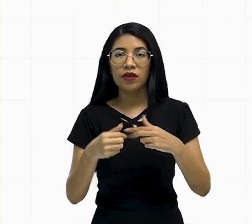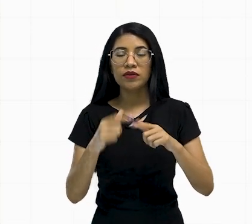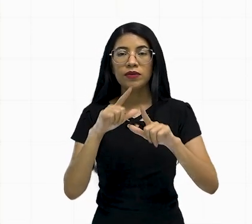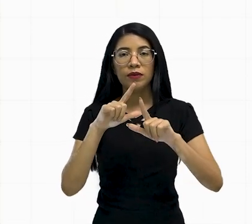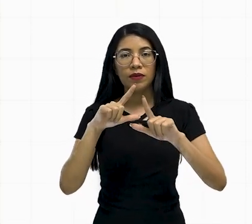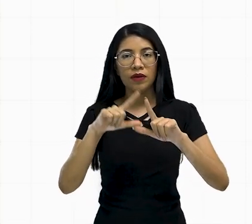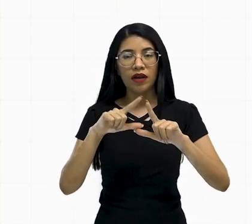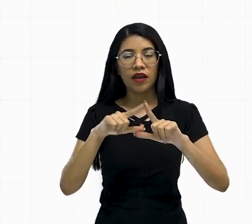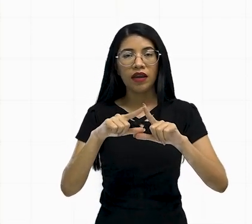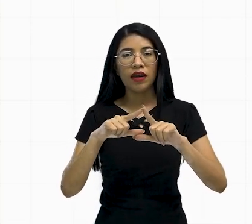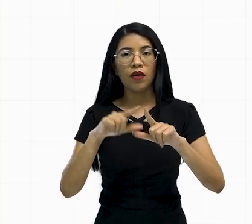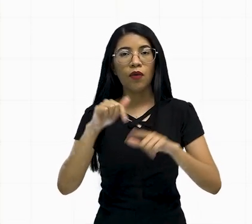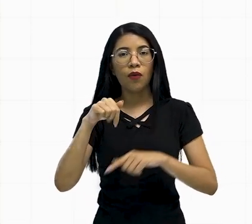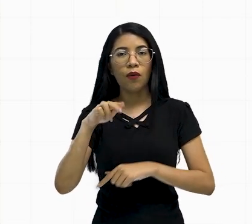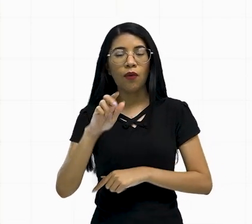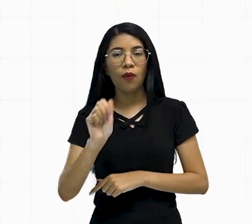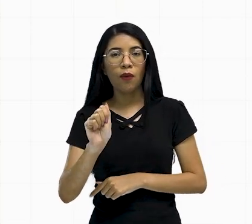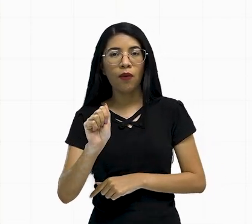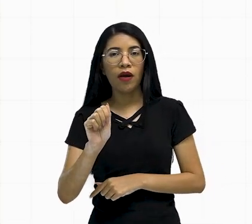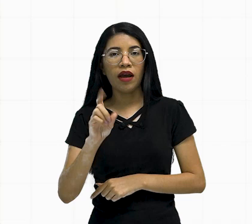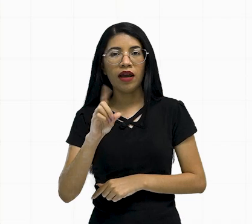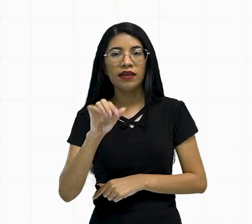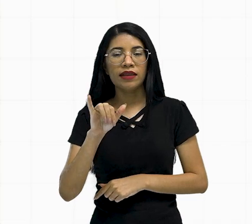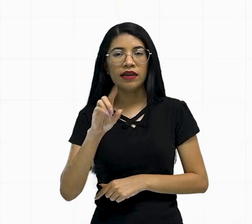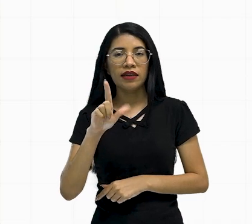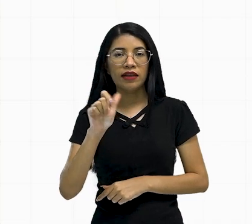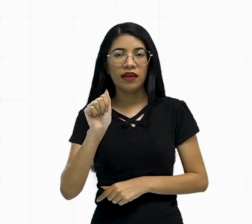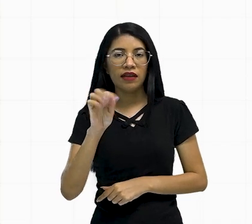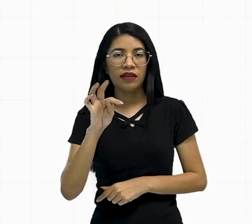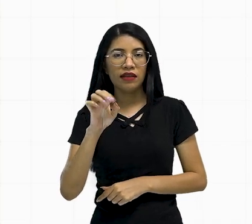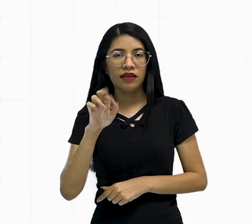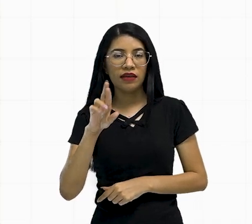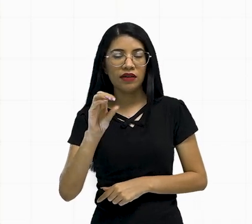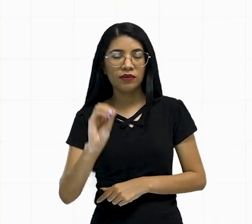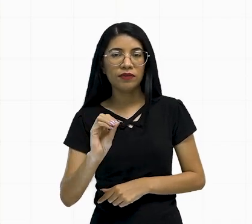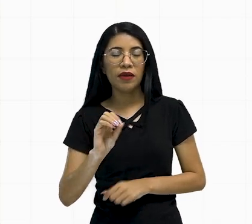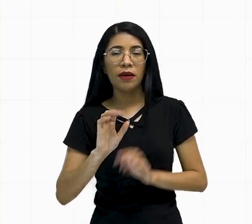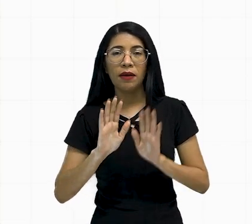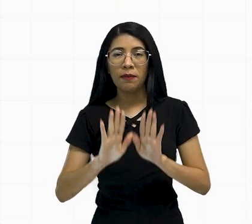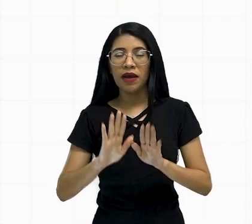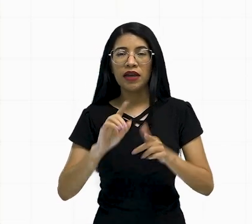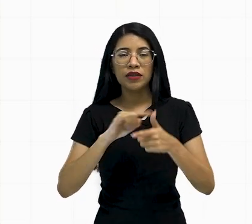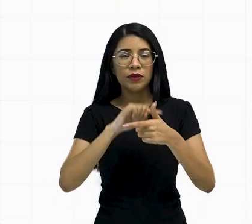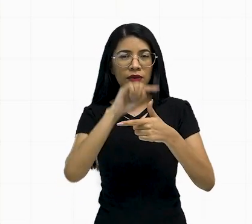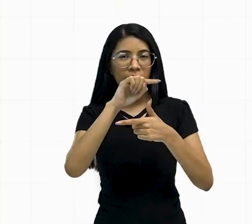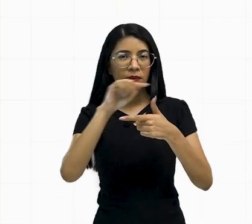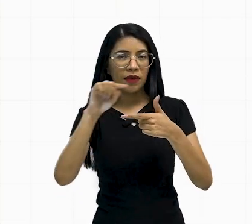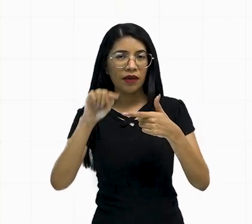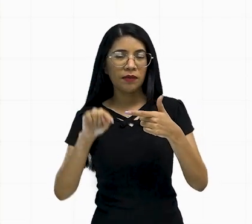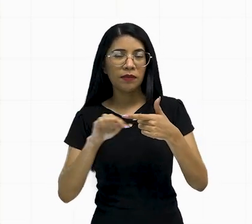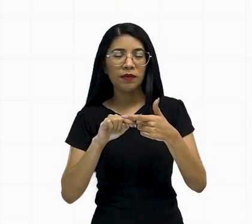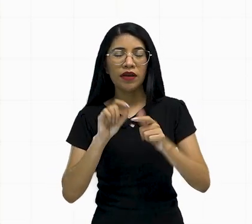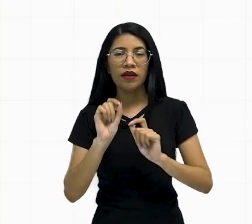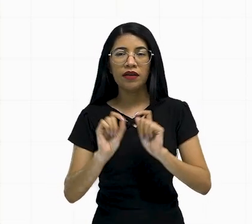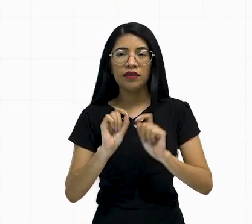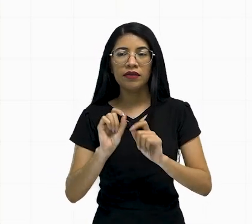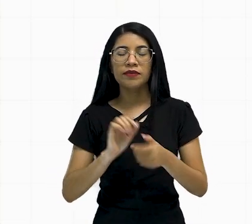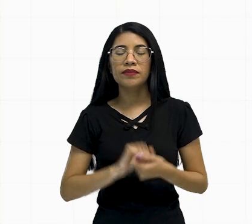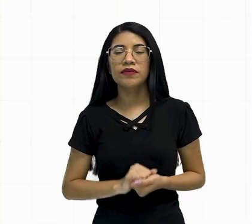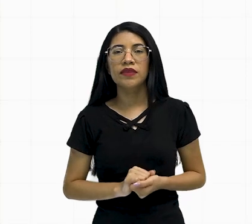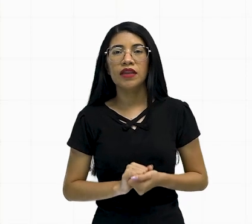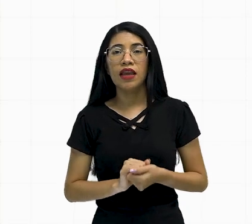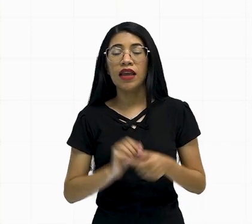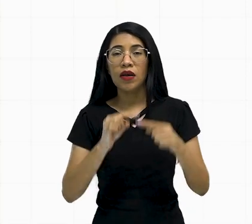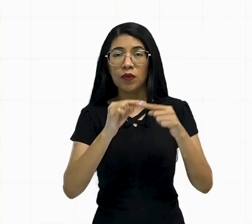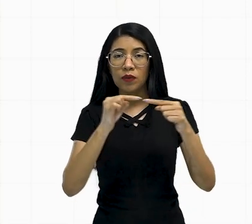exemplo de quadrilátero, beleza? Agora, esses lados aqui são justamente os segmentos